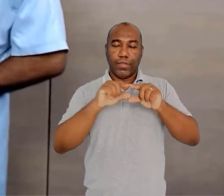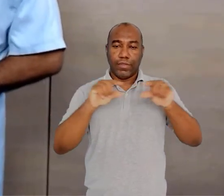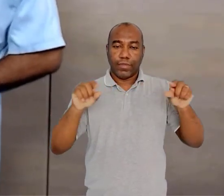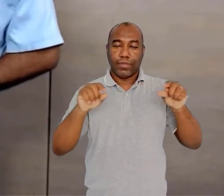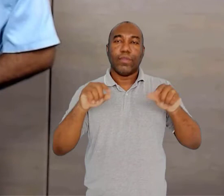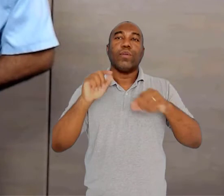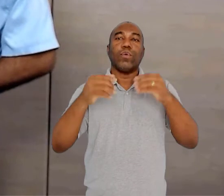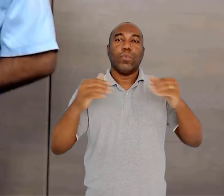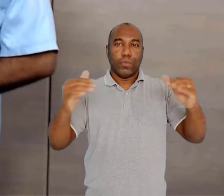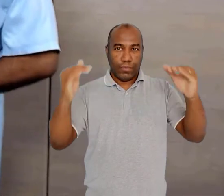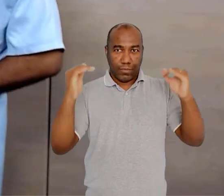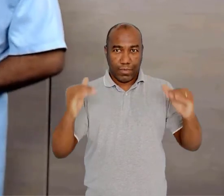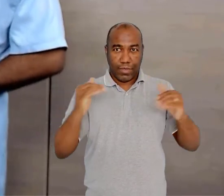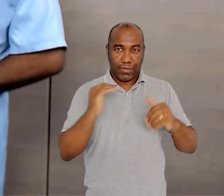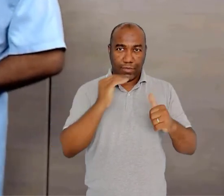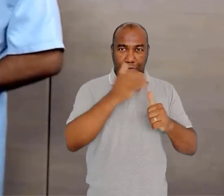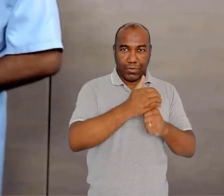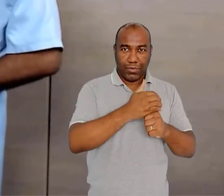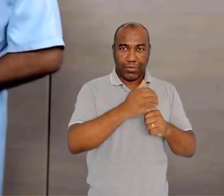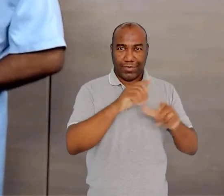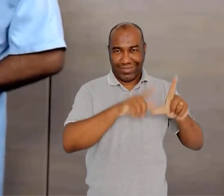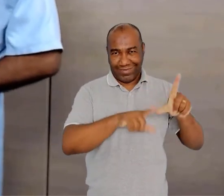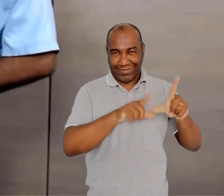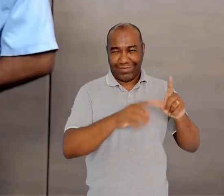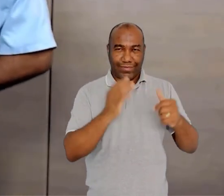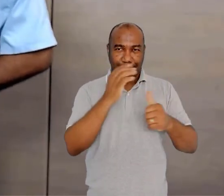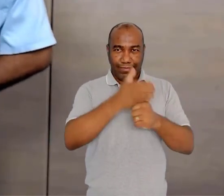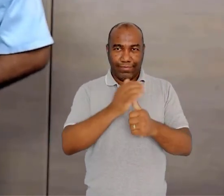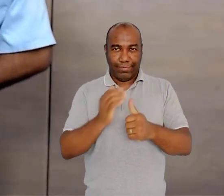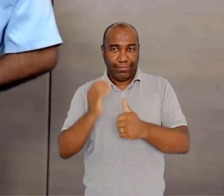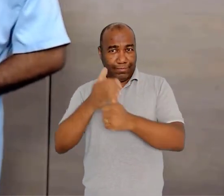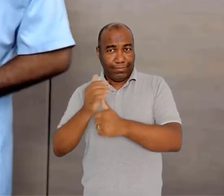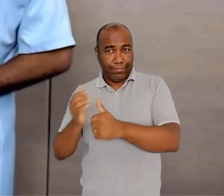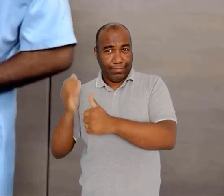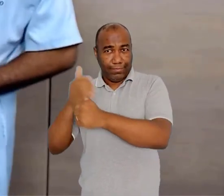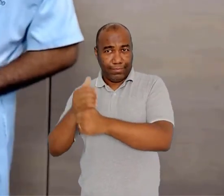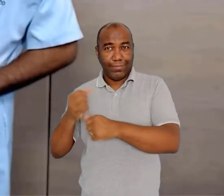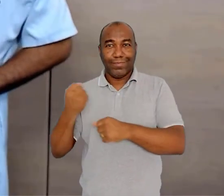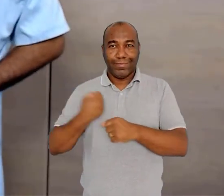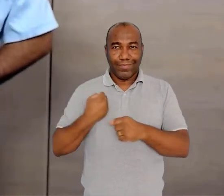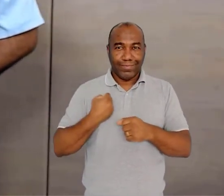vezes o valor, em vez de falar a entalpia do ZNS, eu vou falar menos